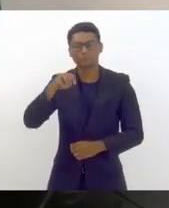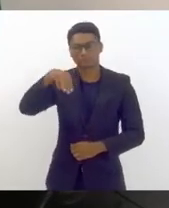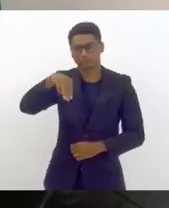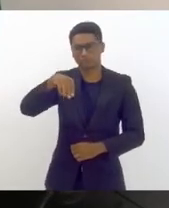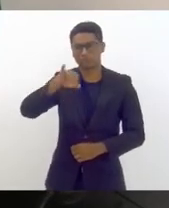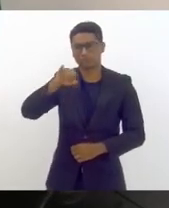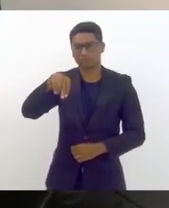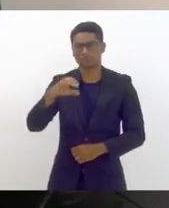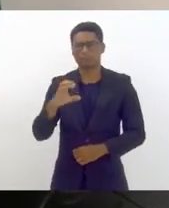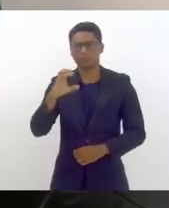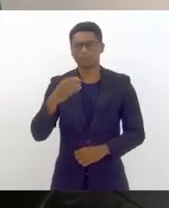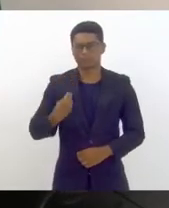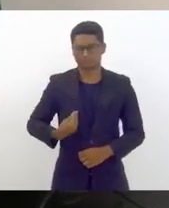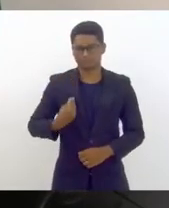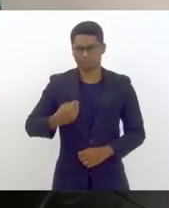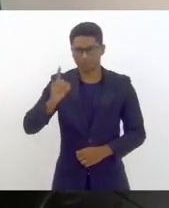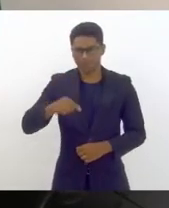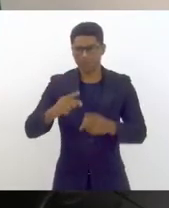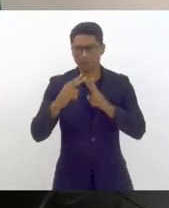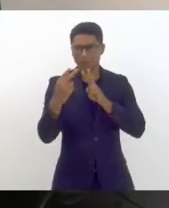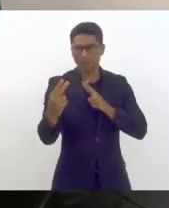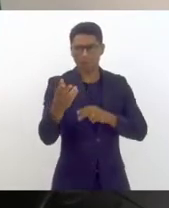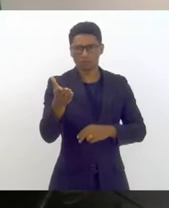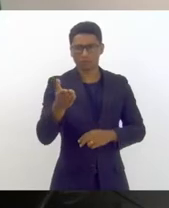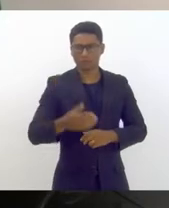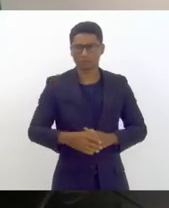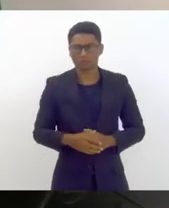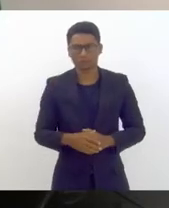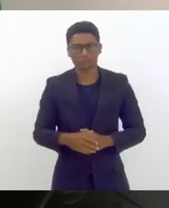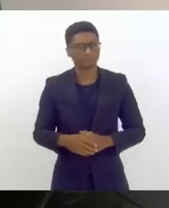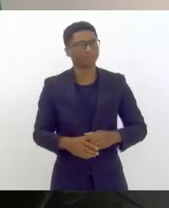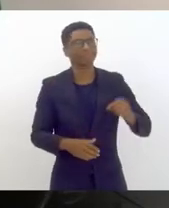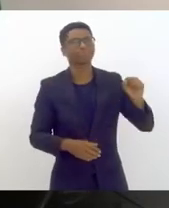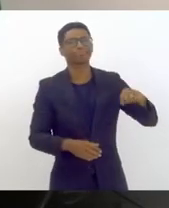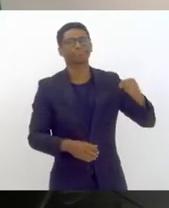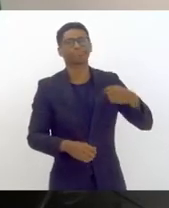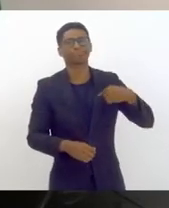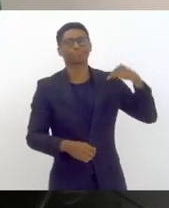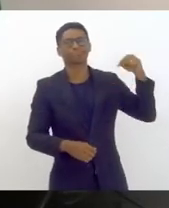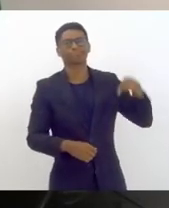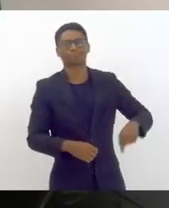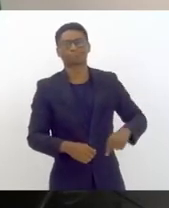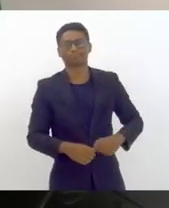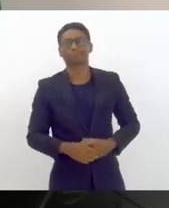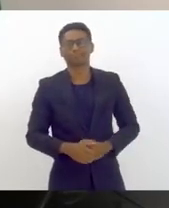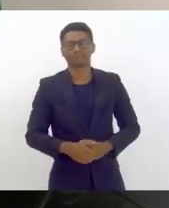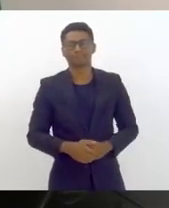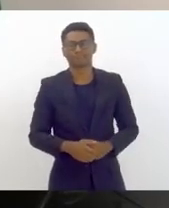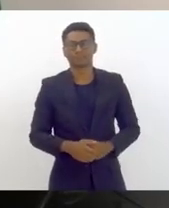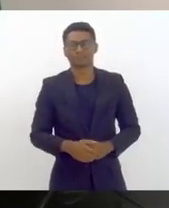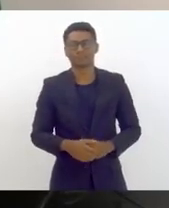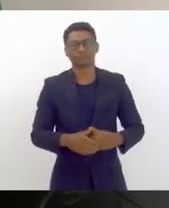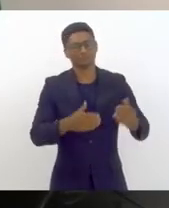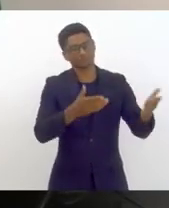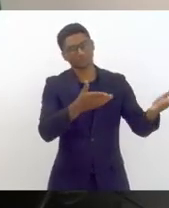Mink que está online. Estou aqui, Rodrigo Amorim. Passar aqui a palavra, então, para o deputado